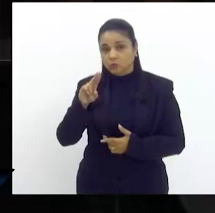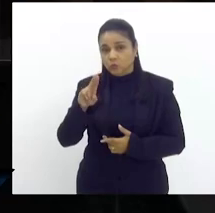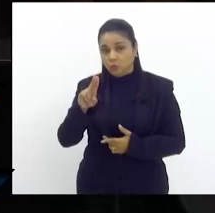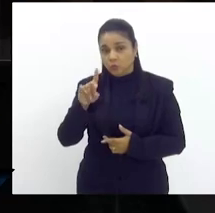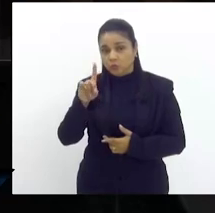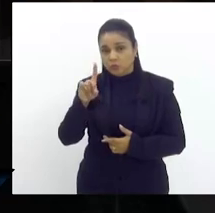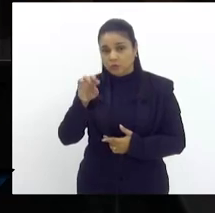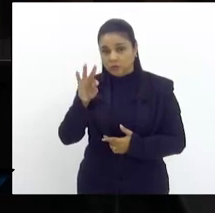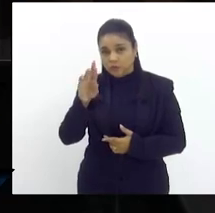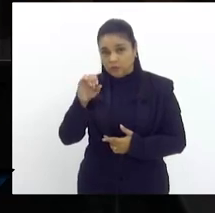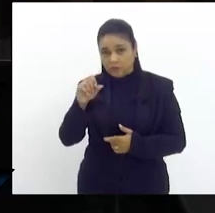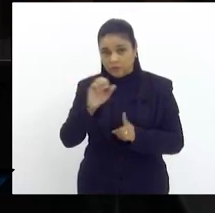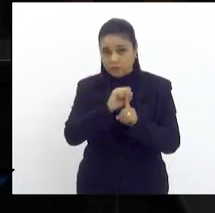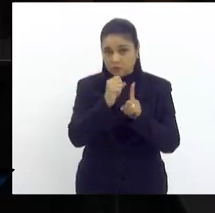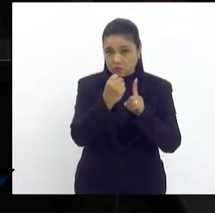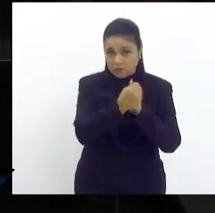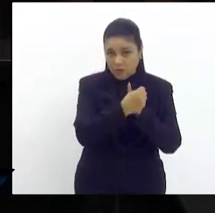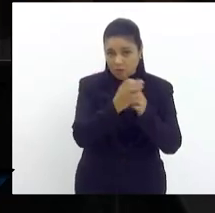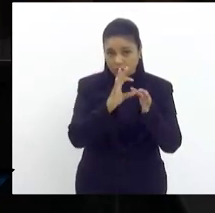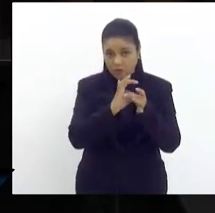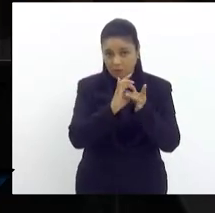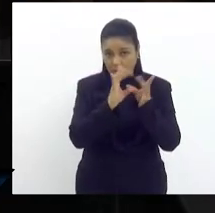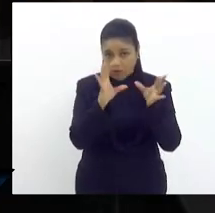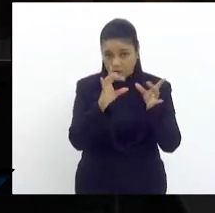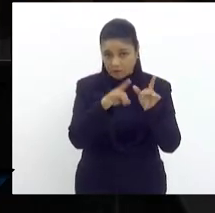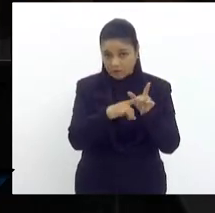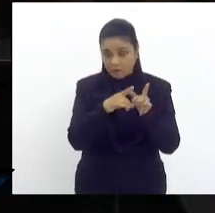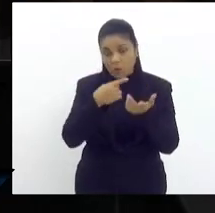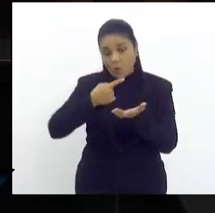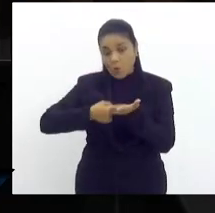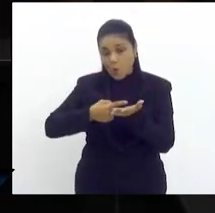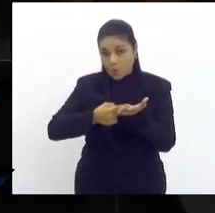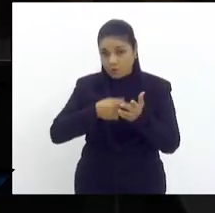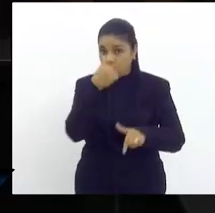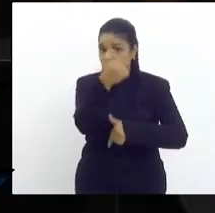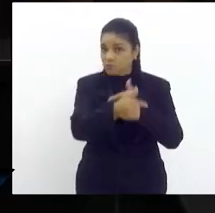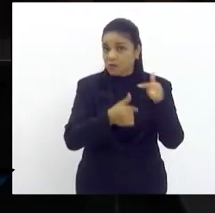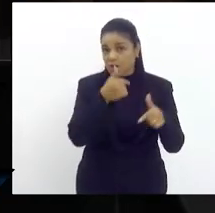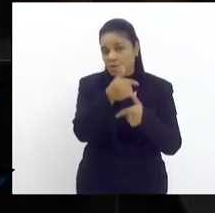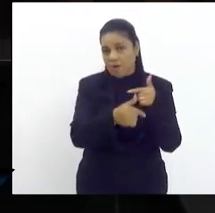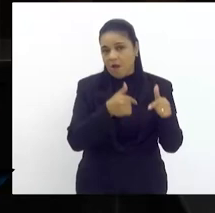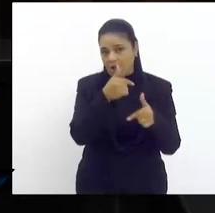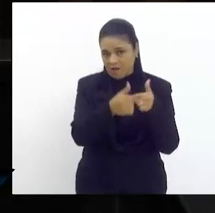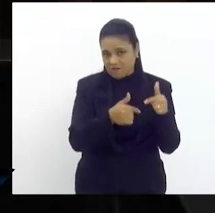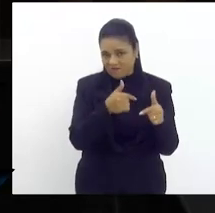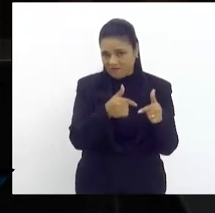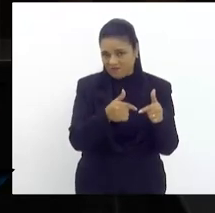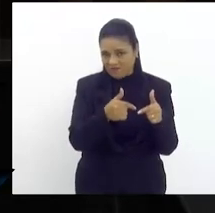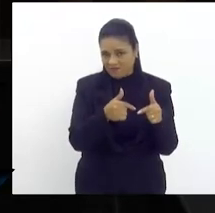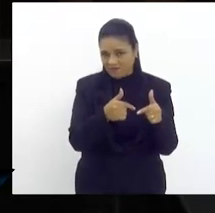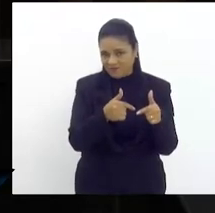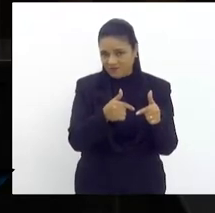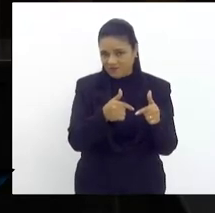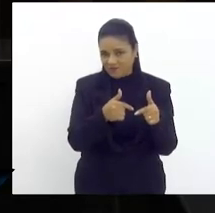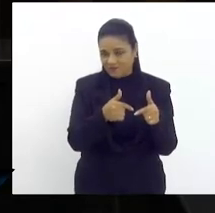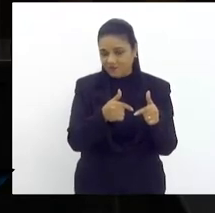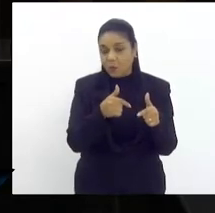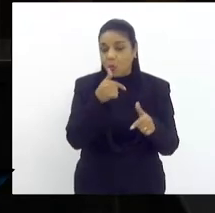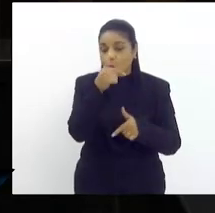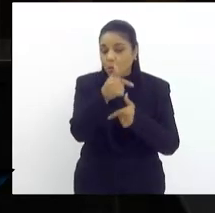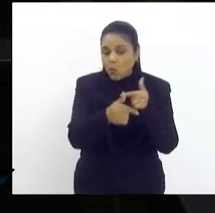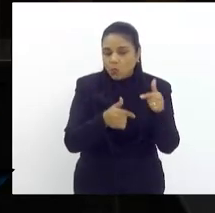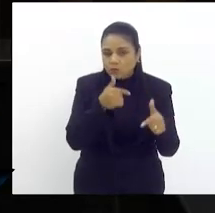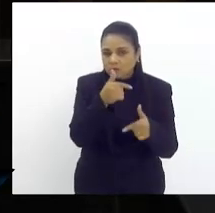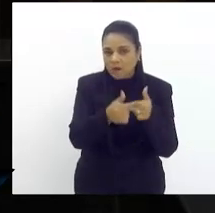Democratas tem compromisso com o trabalho porque o trabalho que edifica